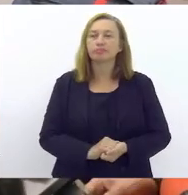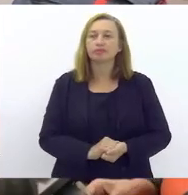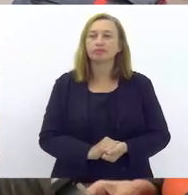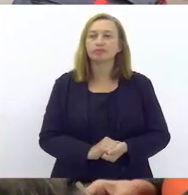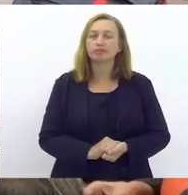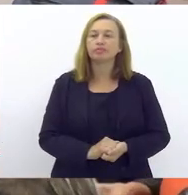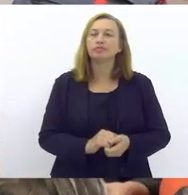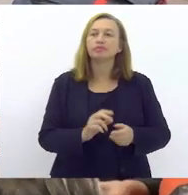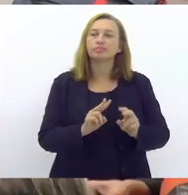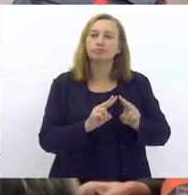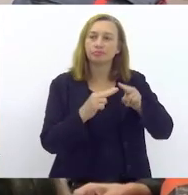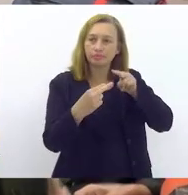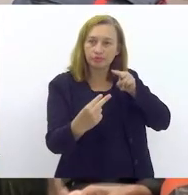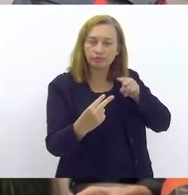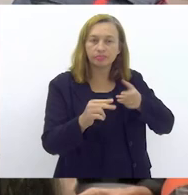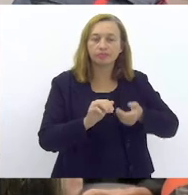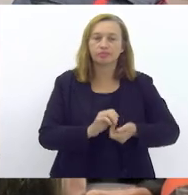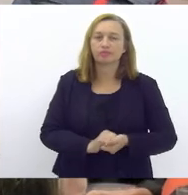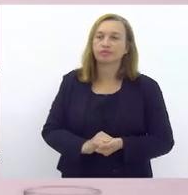via remota.